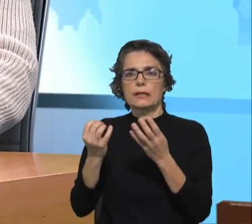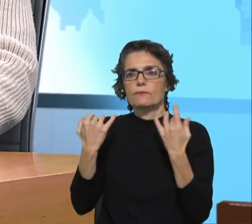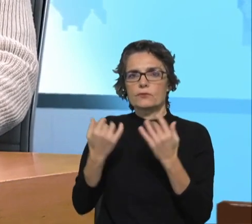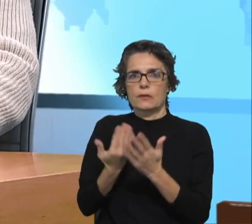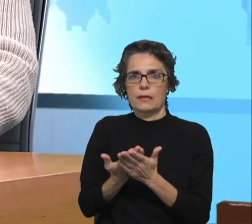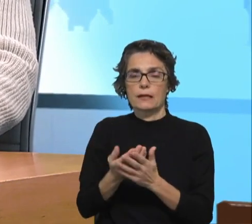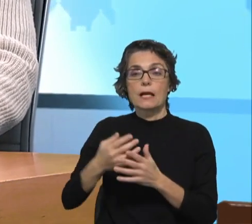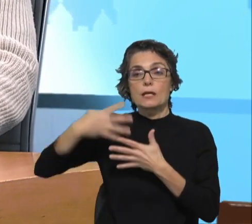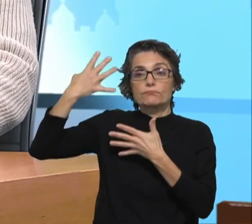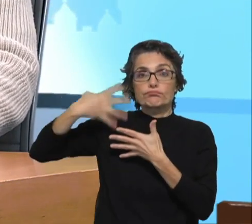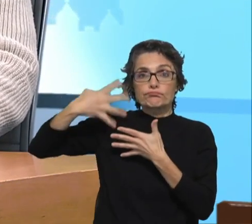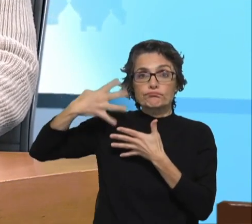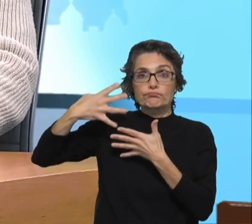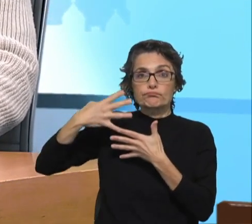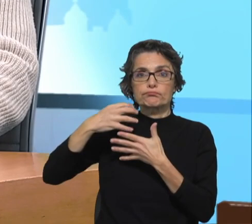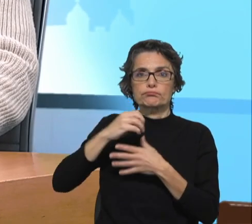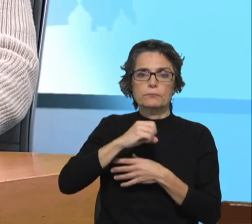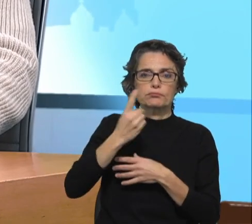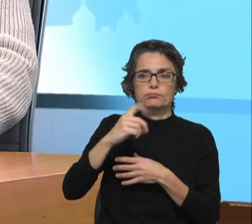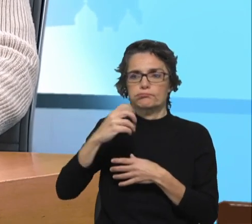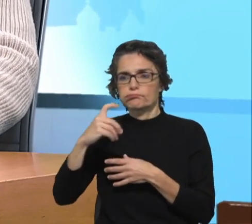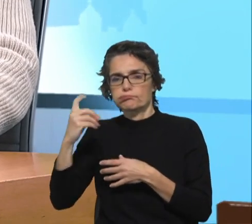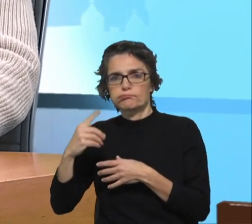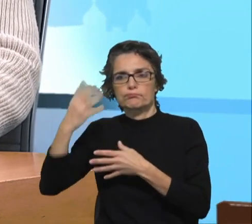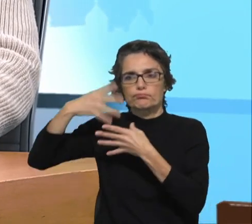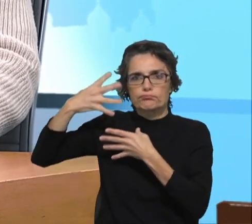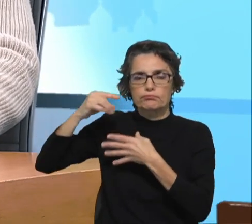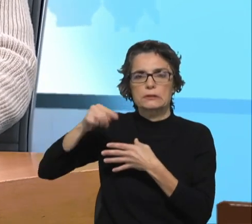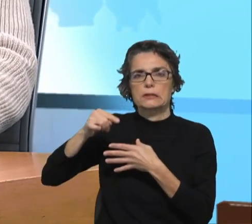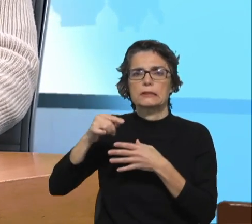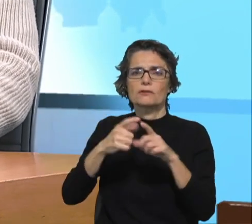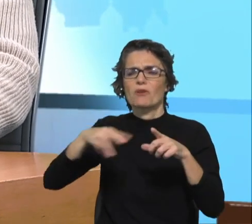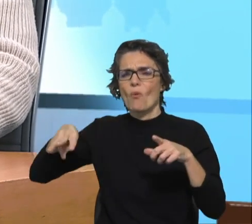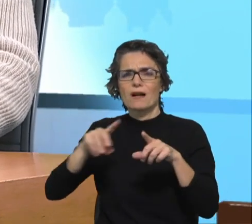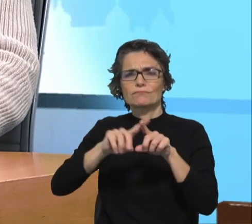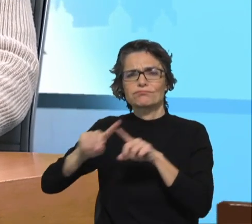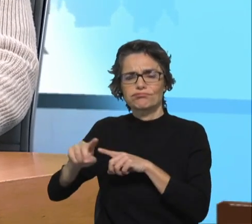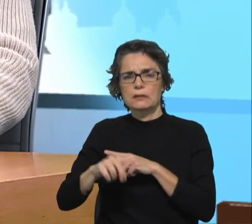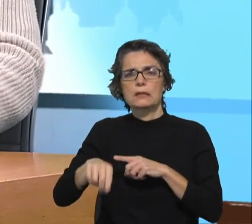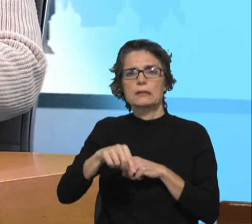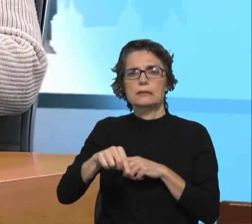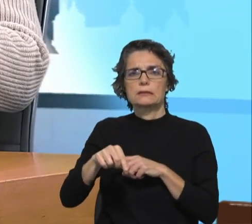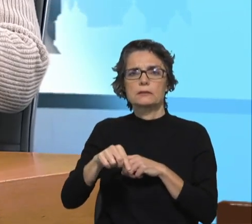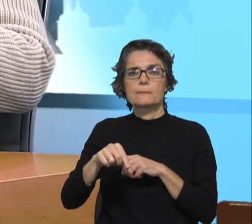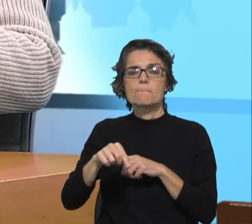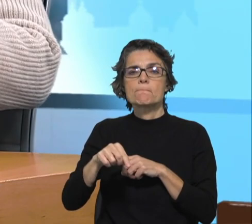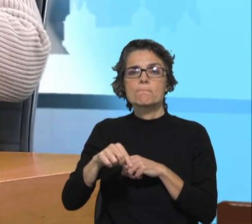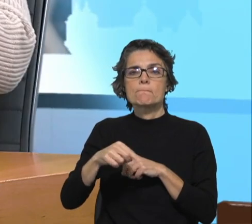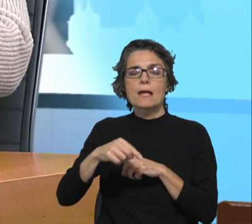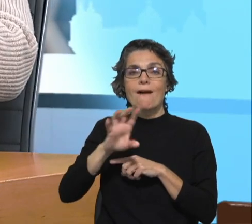nestes modelos de linguagem larga, ou Large Language Models, é que a maneira como